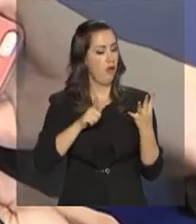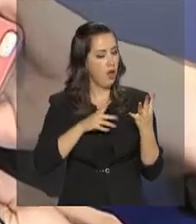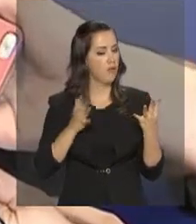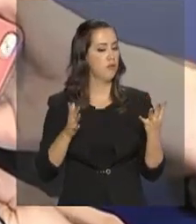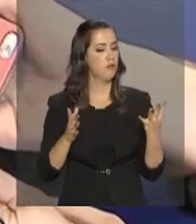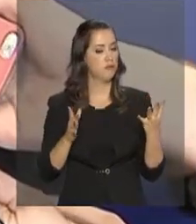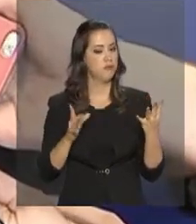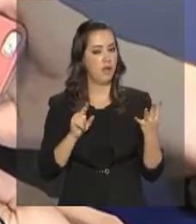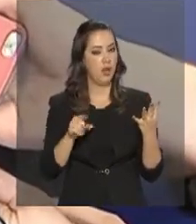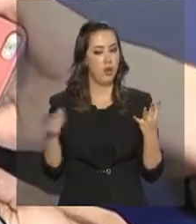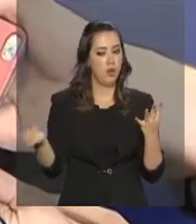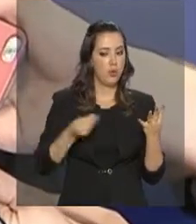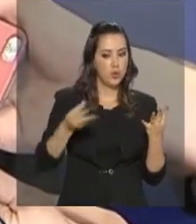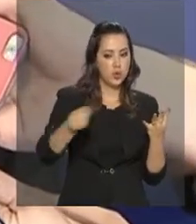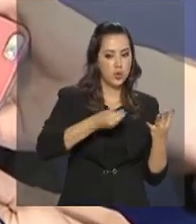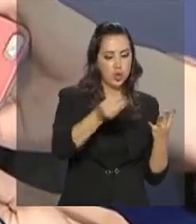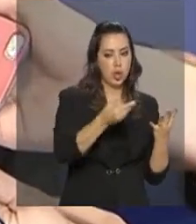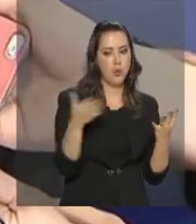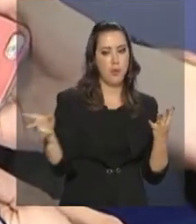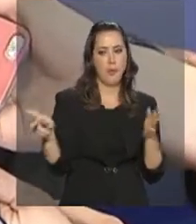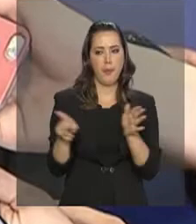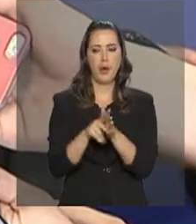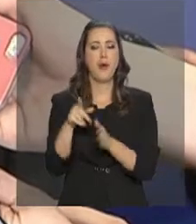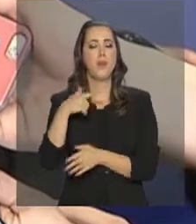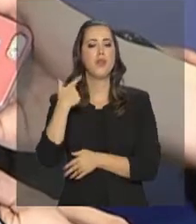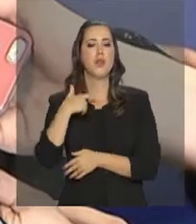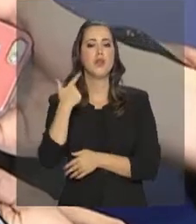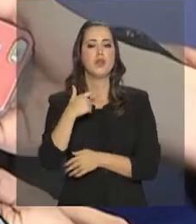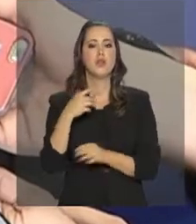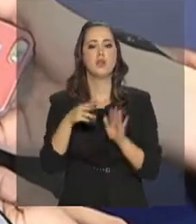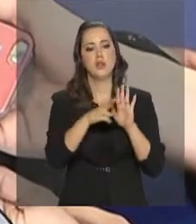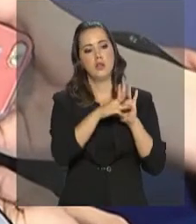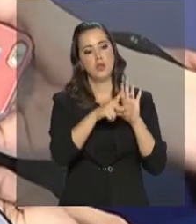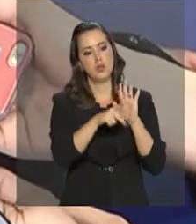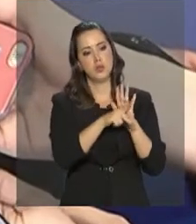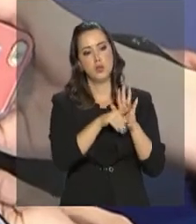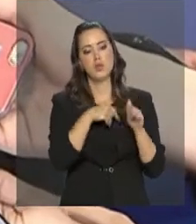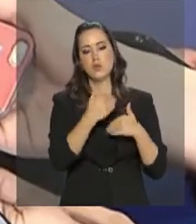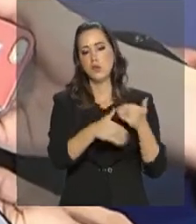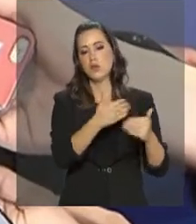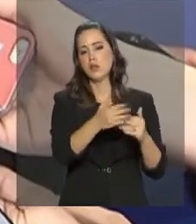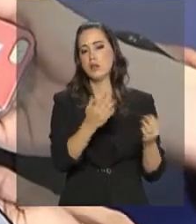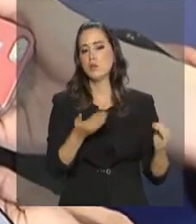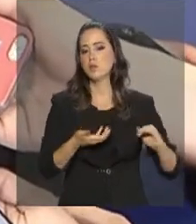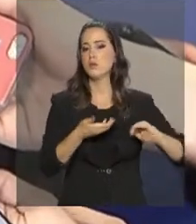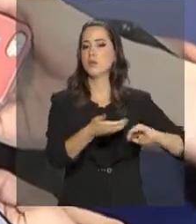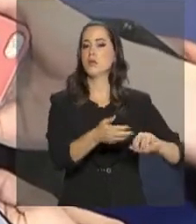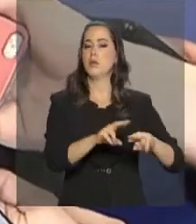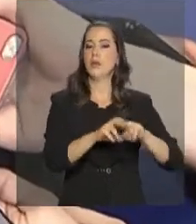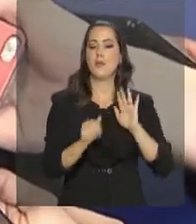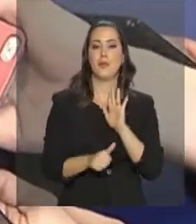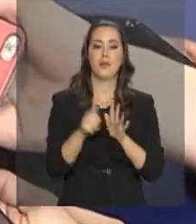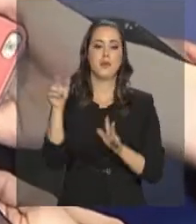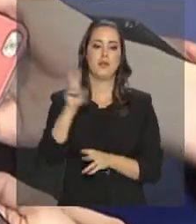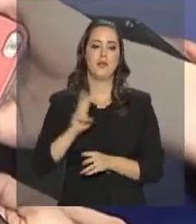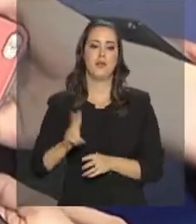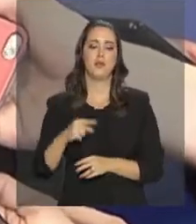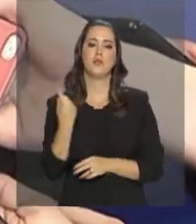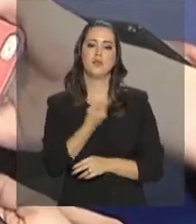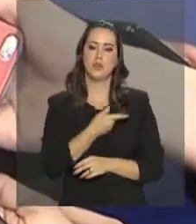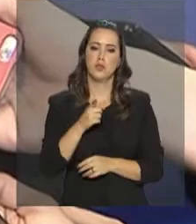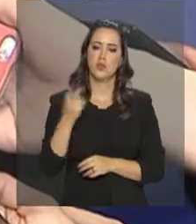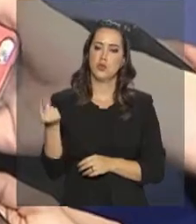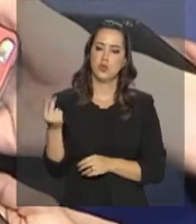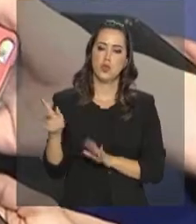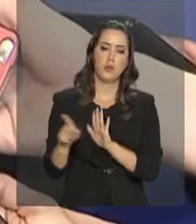vem através das loterias, que é uma medida provisória que está tramitando no Congresso Nacional e que pela primeira vez nós vamos dispor